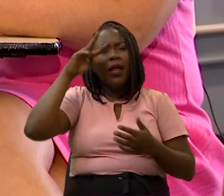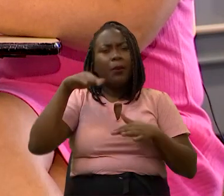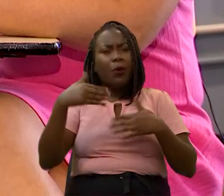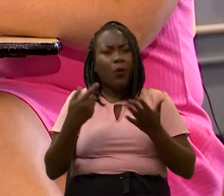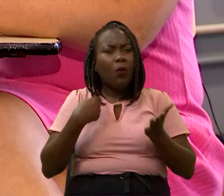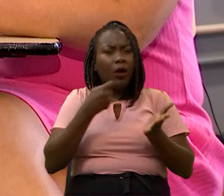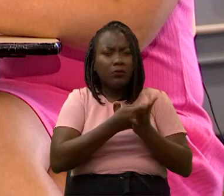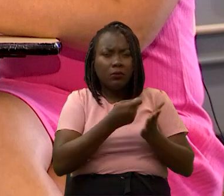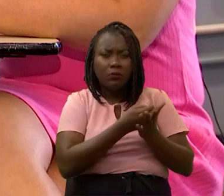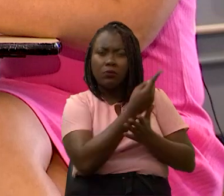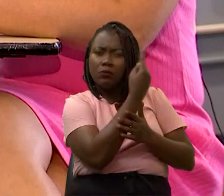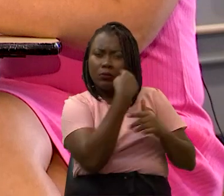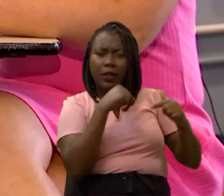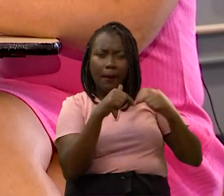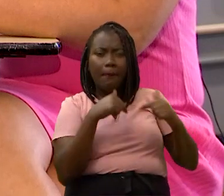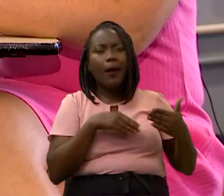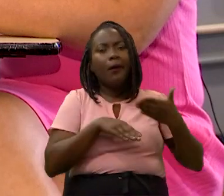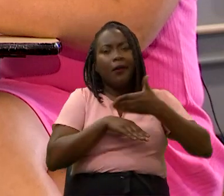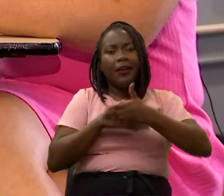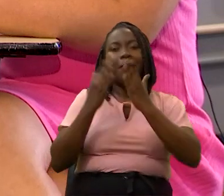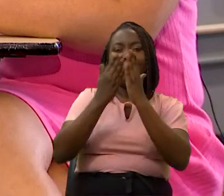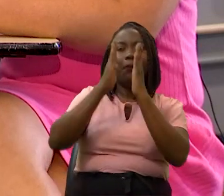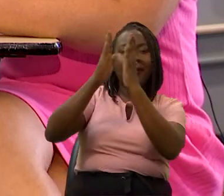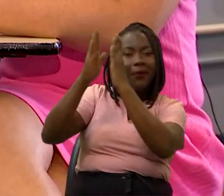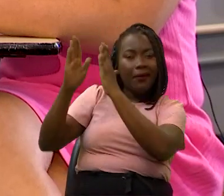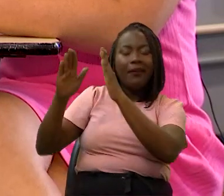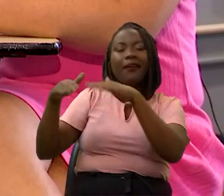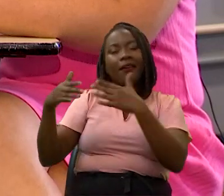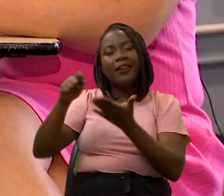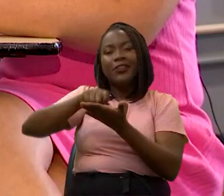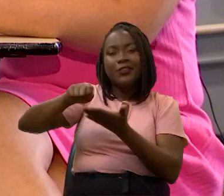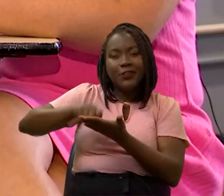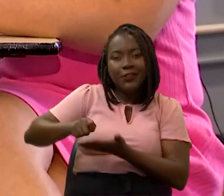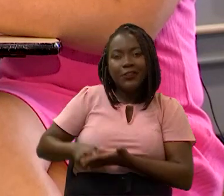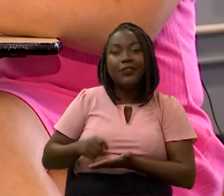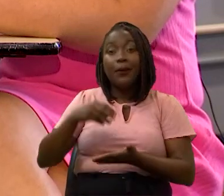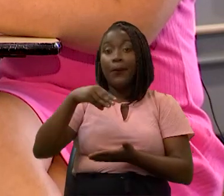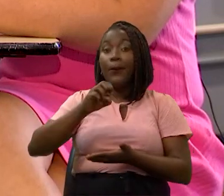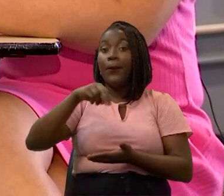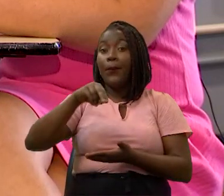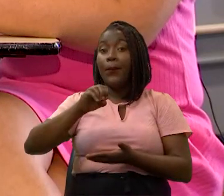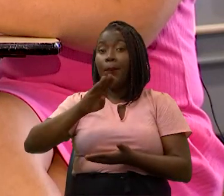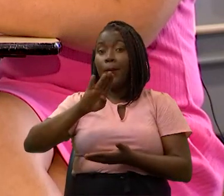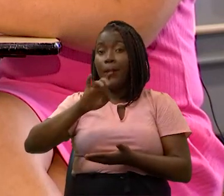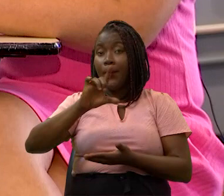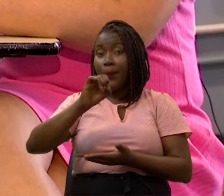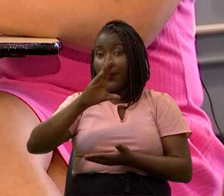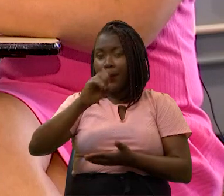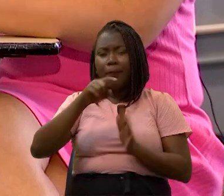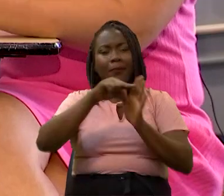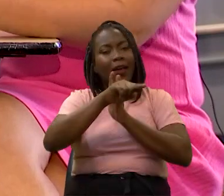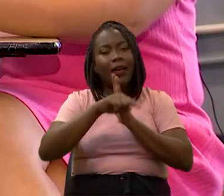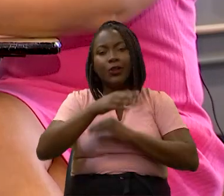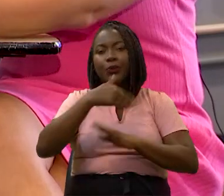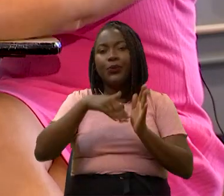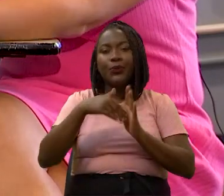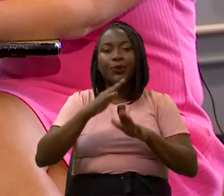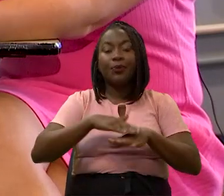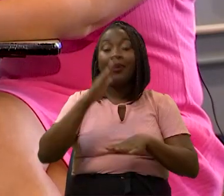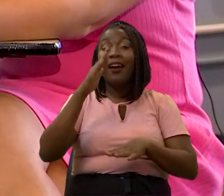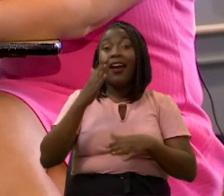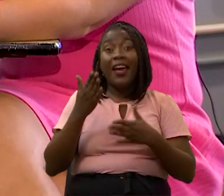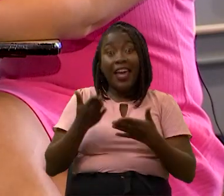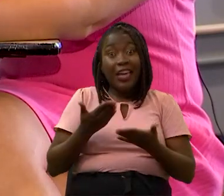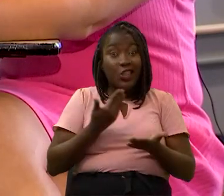Eu lembro que quando eu tinha que fazer um trabalho, ia na biblioteca tal, e escrevia, era monobloco, né? Pesquisava e tudo